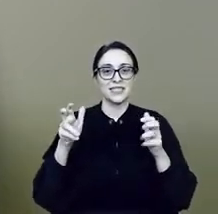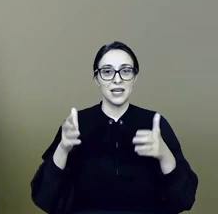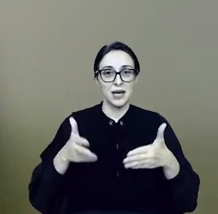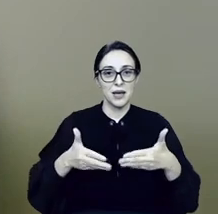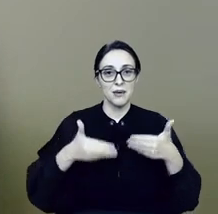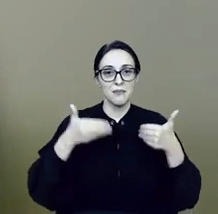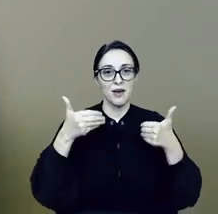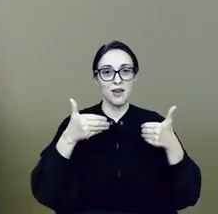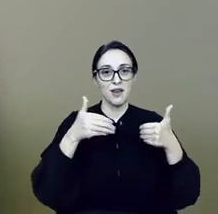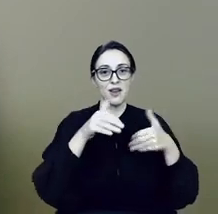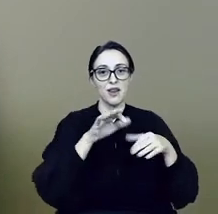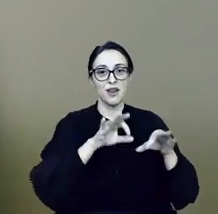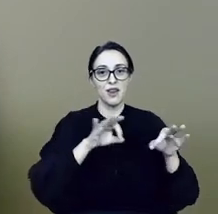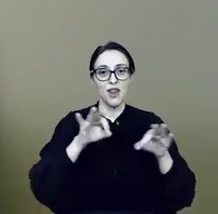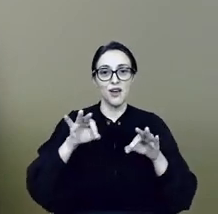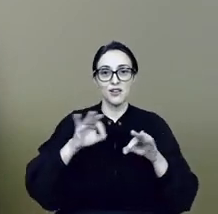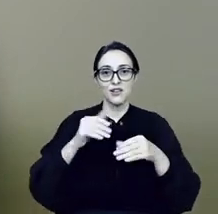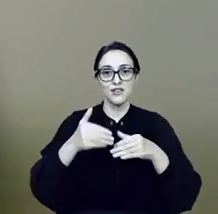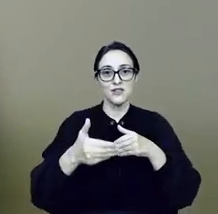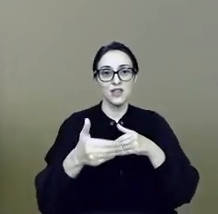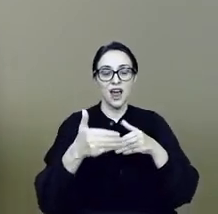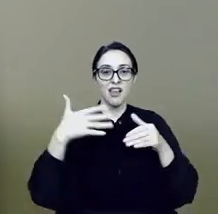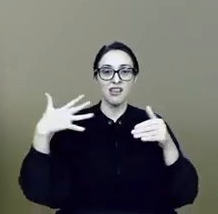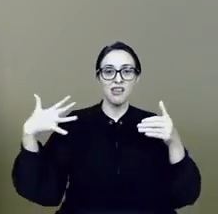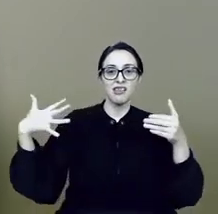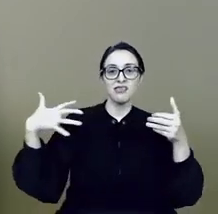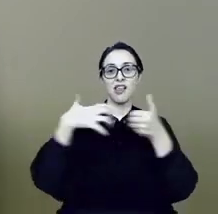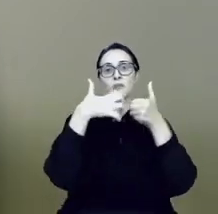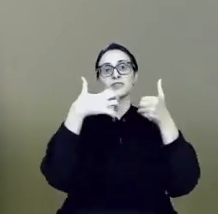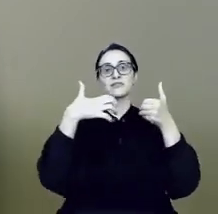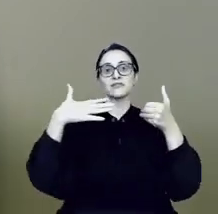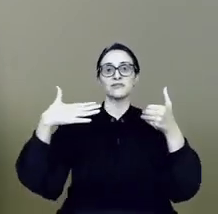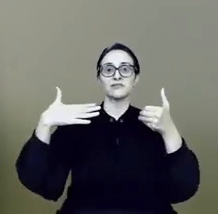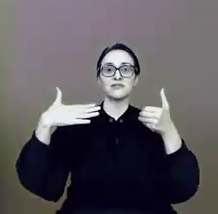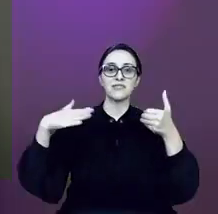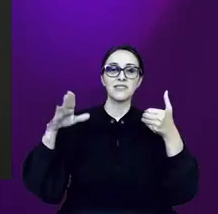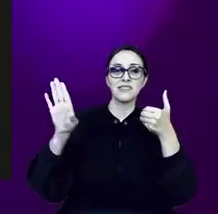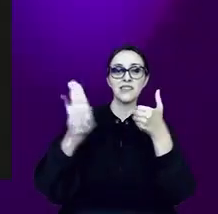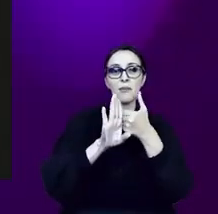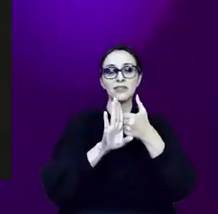desfechos de traumatismo crânioencefálico. Ele é neurocirurgião do Hospital Samaritano